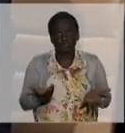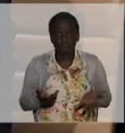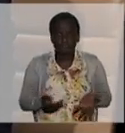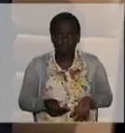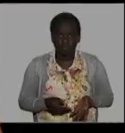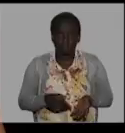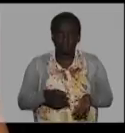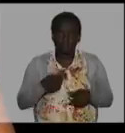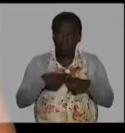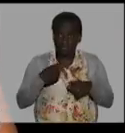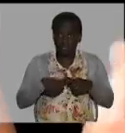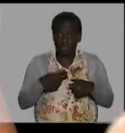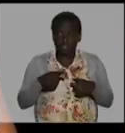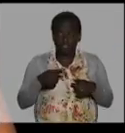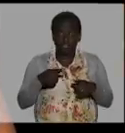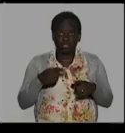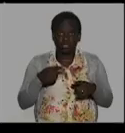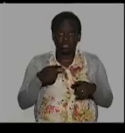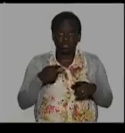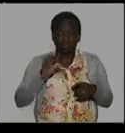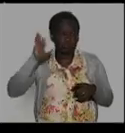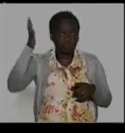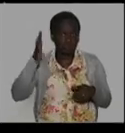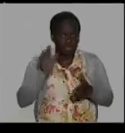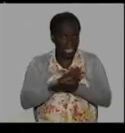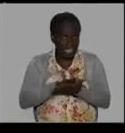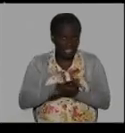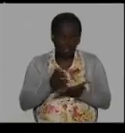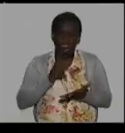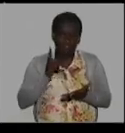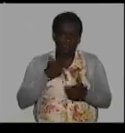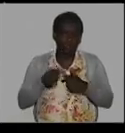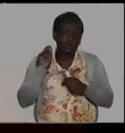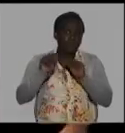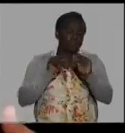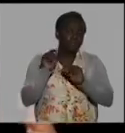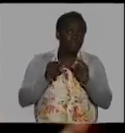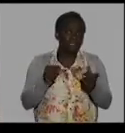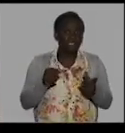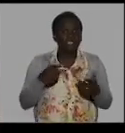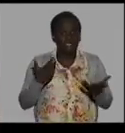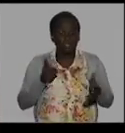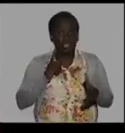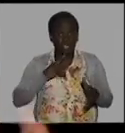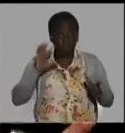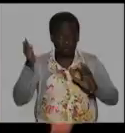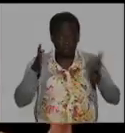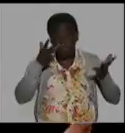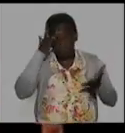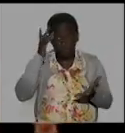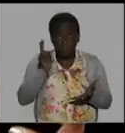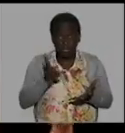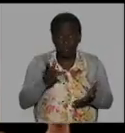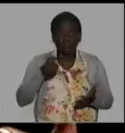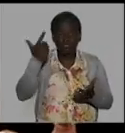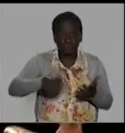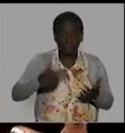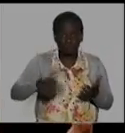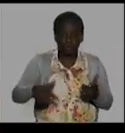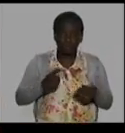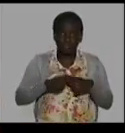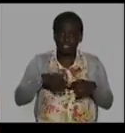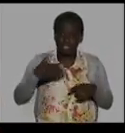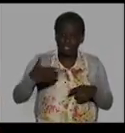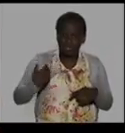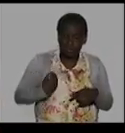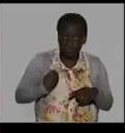acontecendo, né? Porque um fenômeno não se dá do nada. Né? E é um fenômeno que com essas mesmas pessoas também se repete,